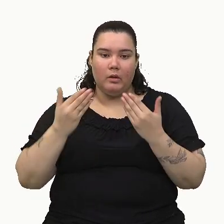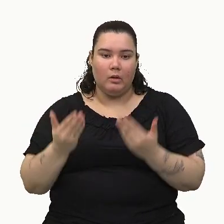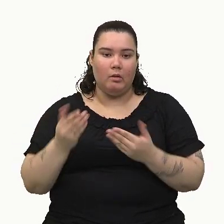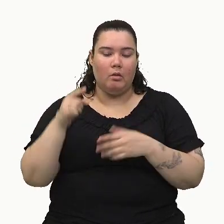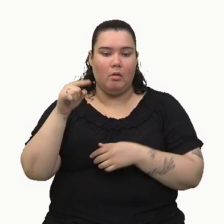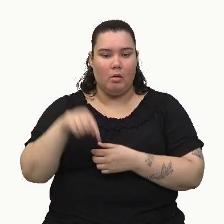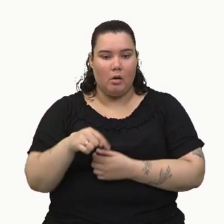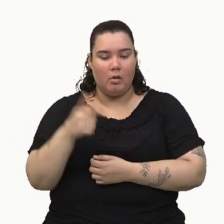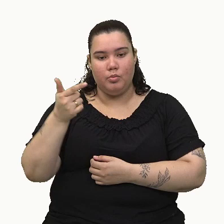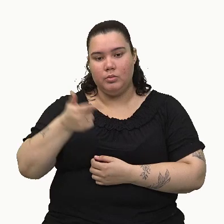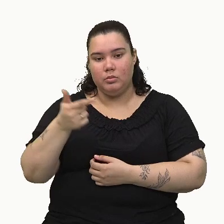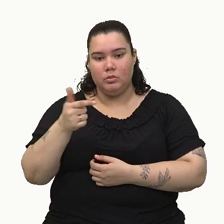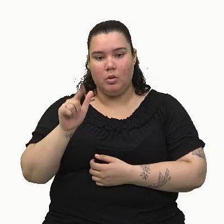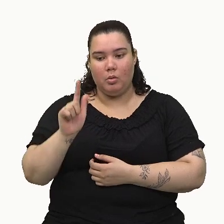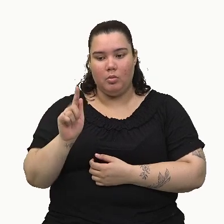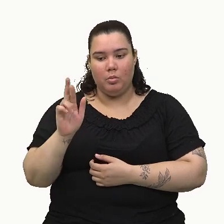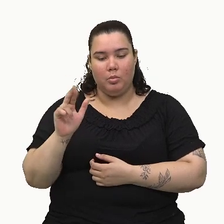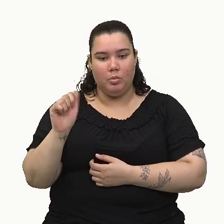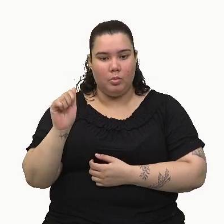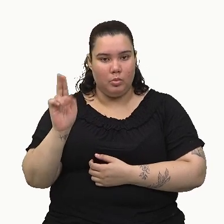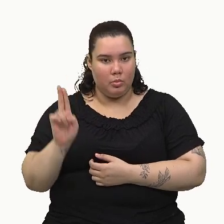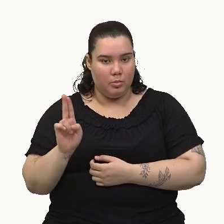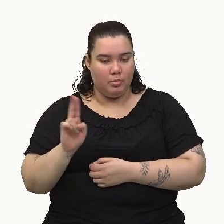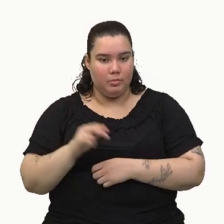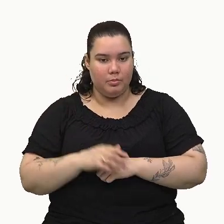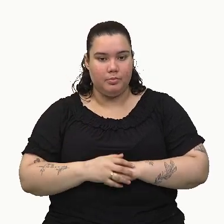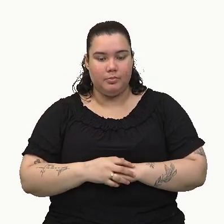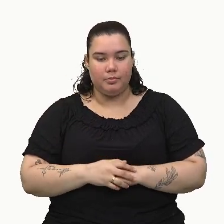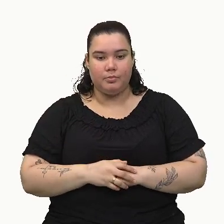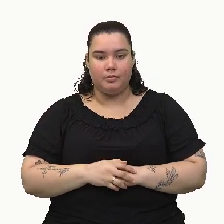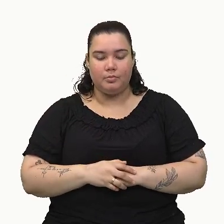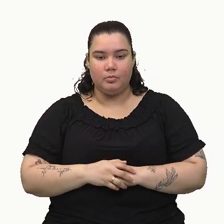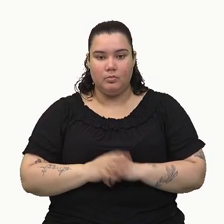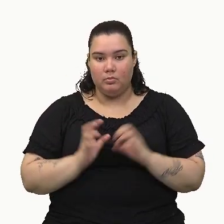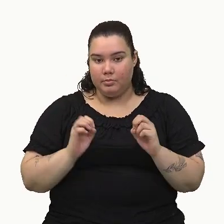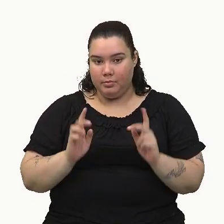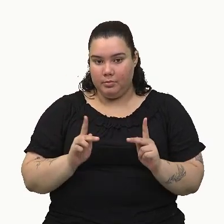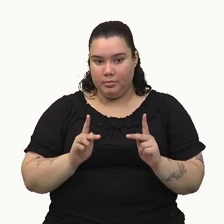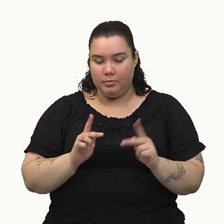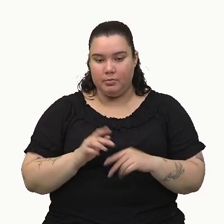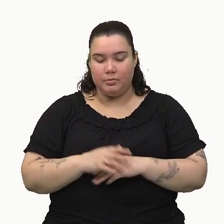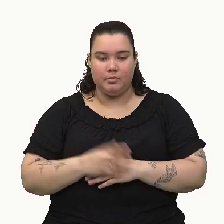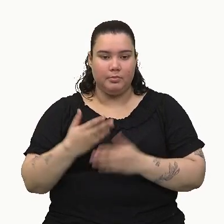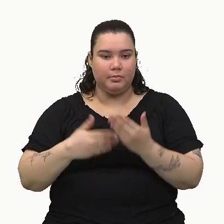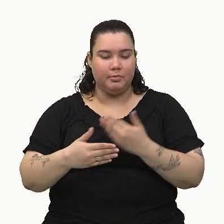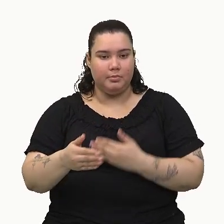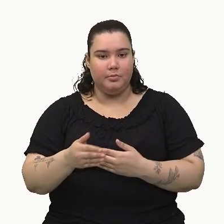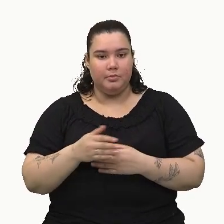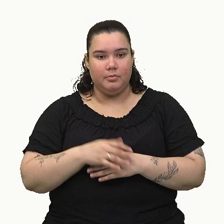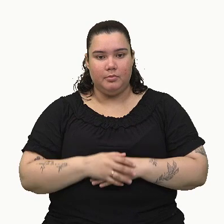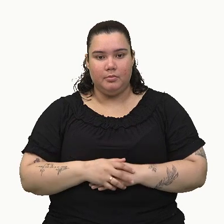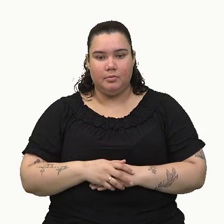função polinomial é do segundo grau. Tranquilinho? Vamos continuar aqui, então.